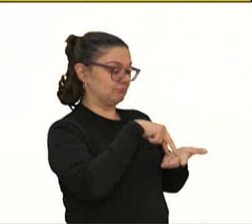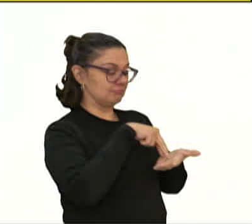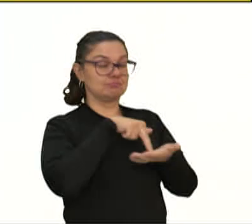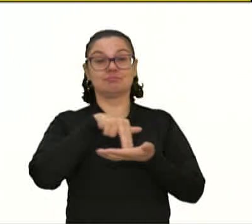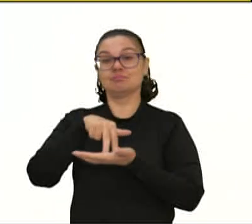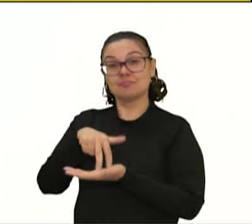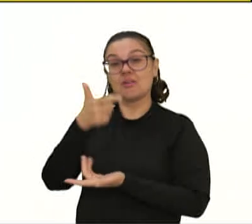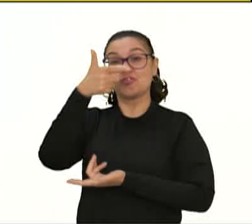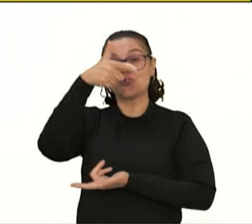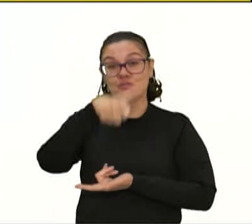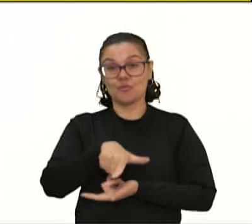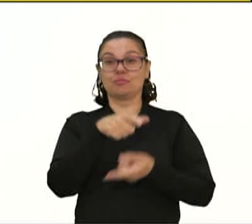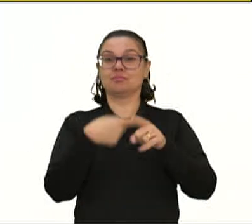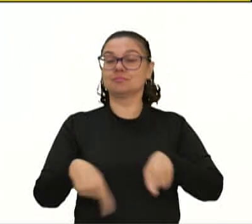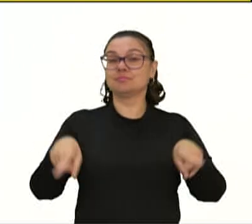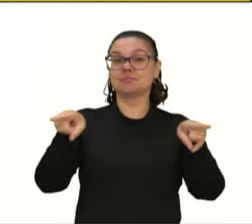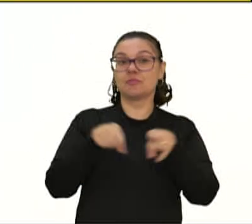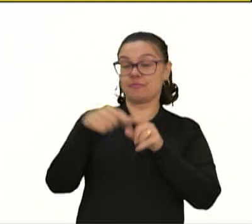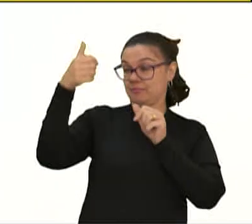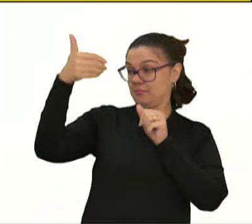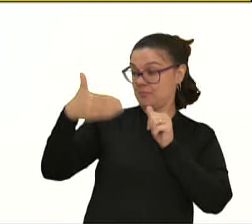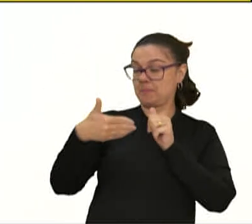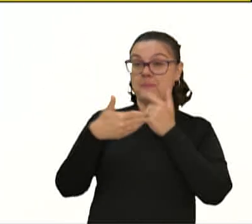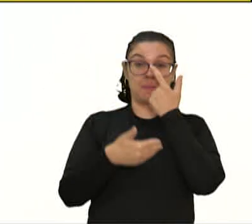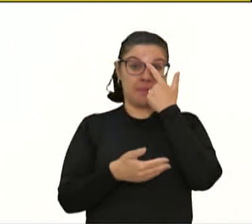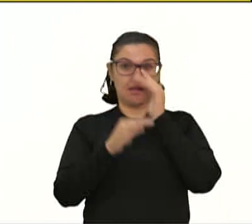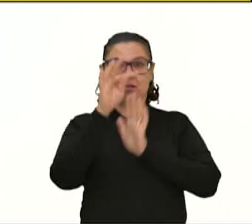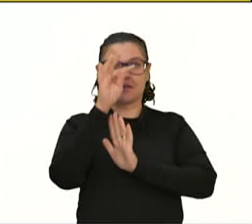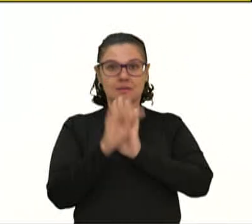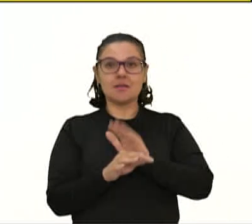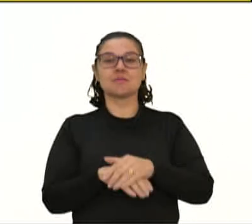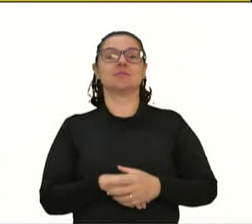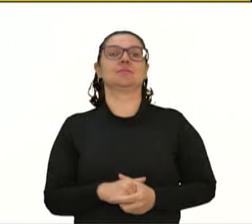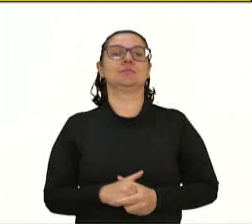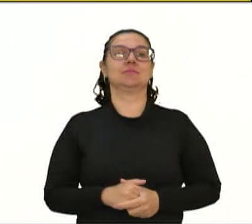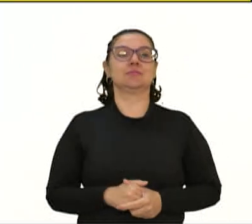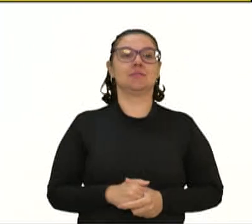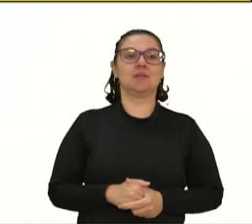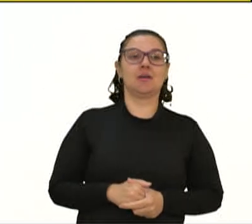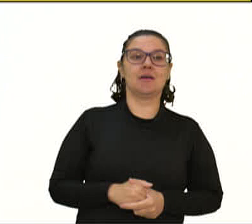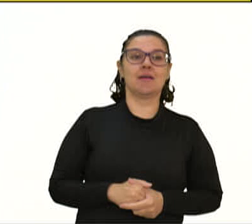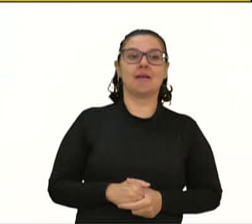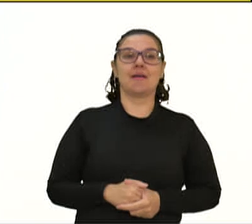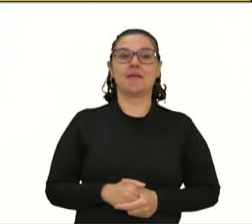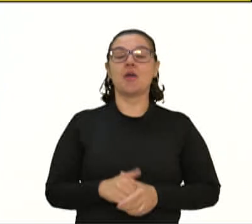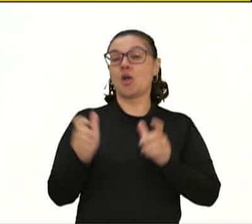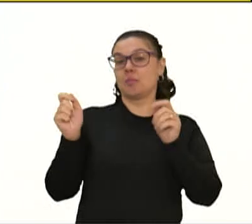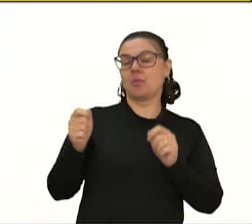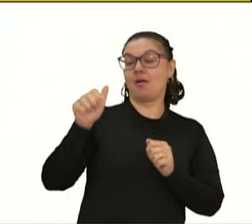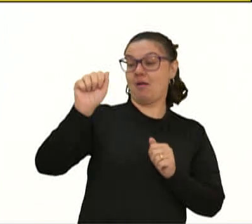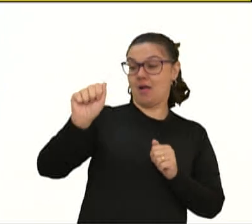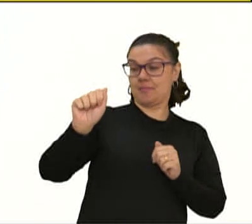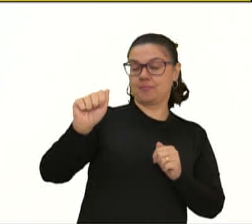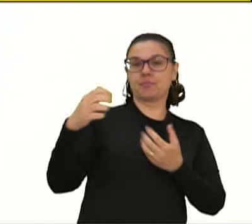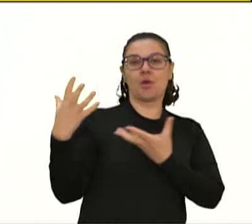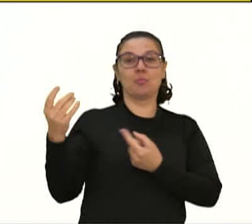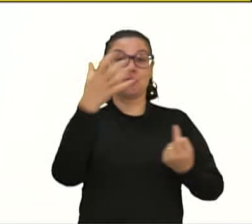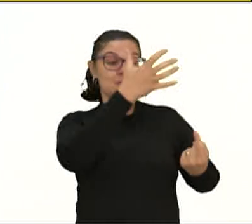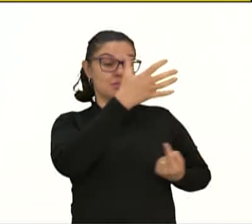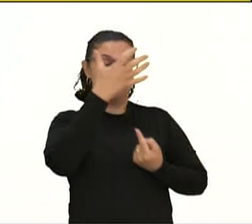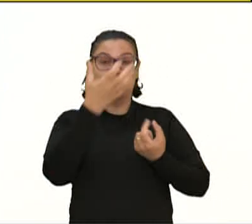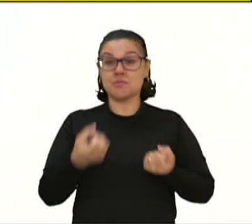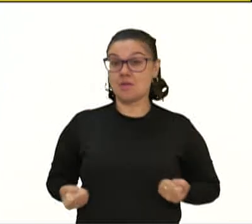retomada, uma repetição. Vou deixar com vocês aqui o nosso recorte. E a possibilidade da letra A é muitas